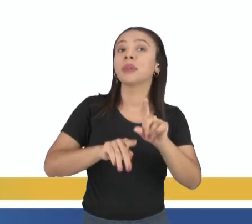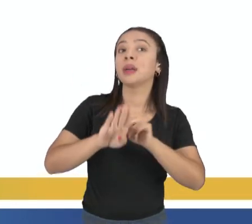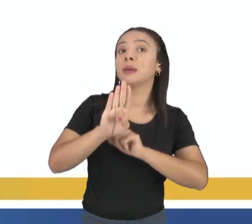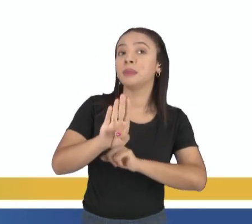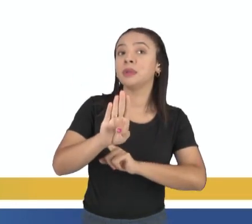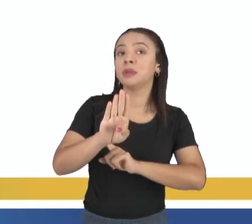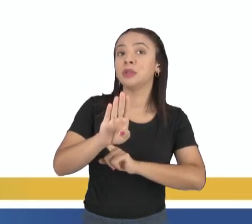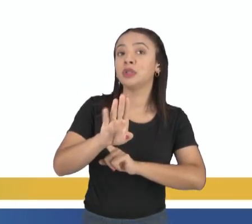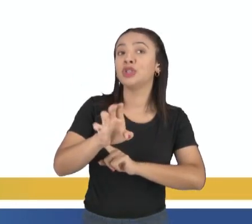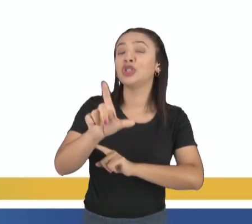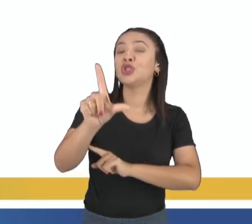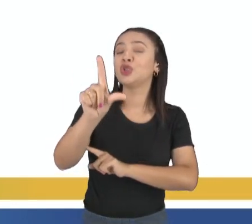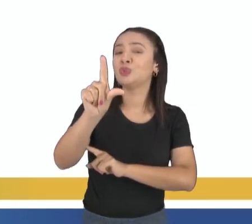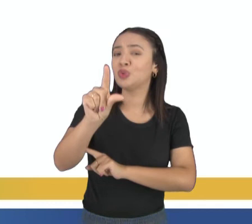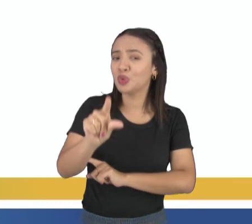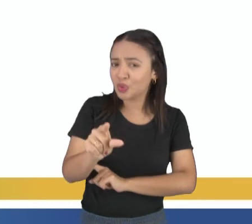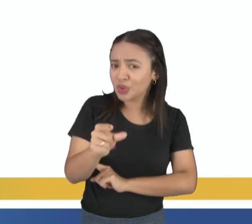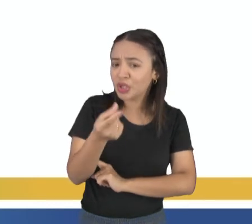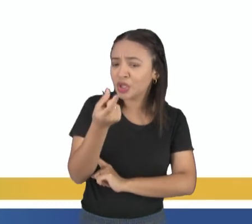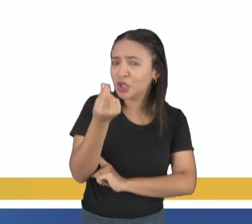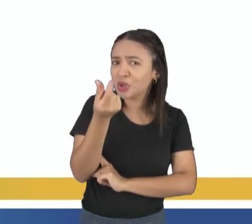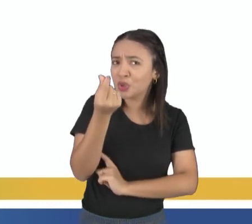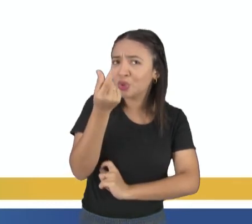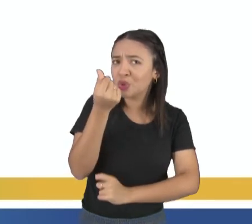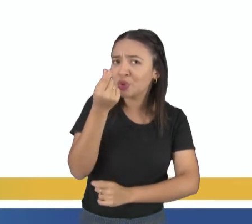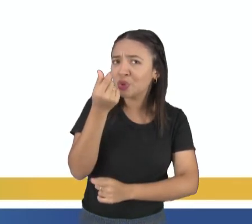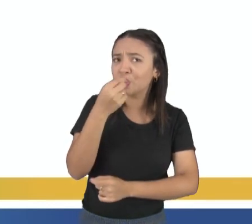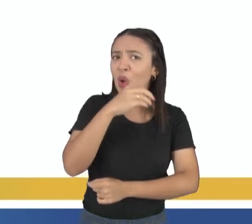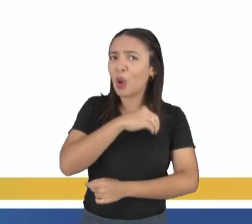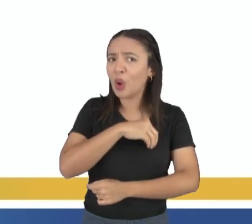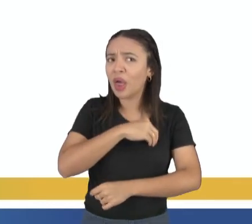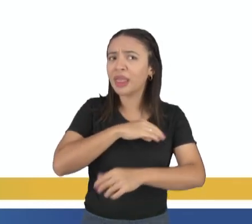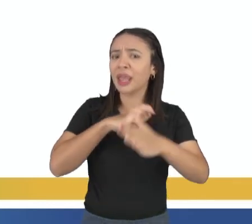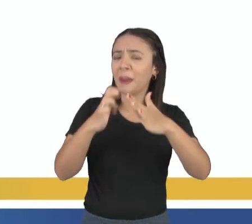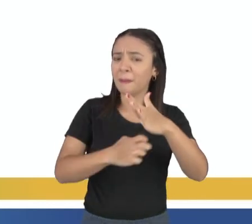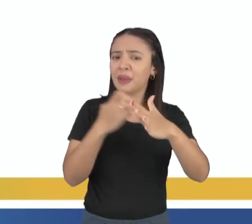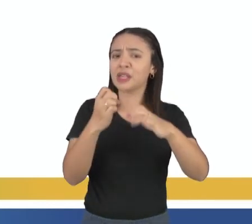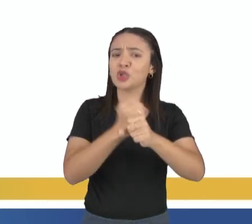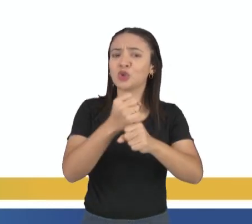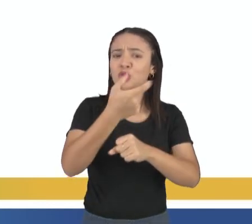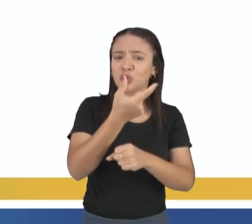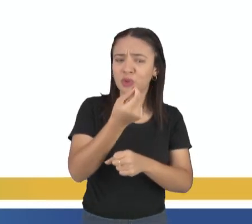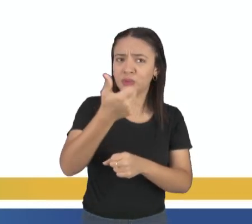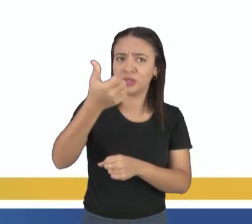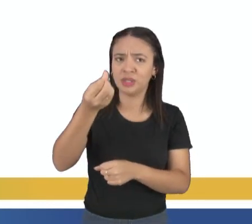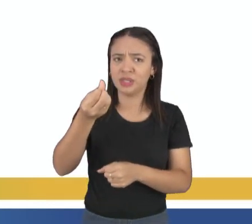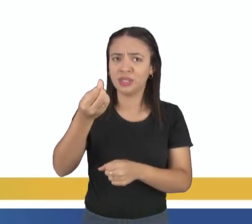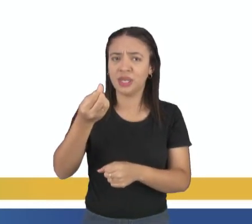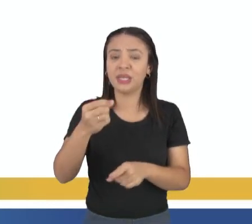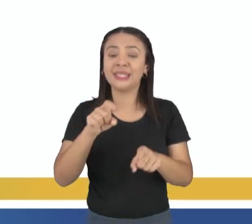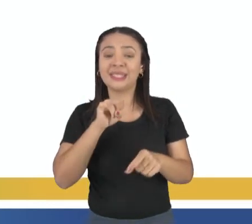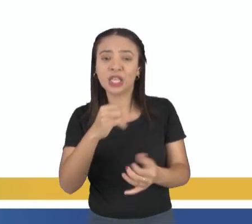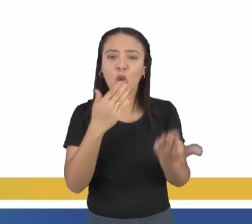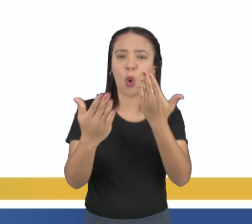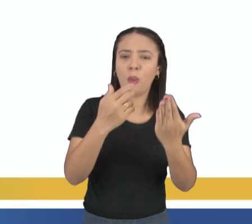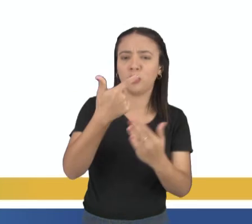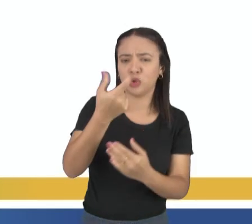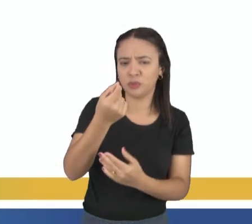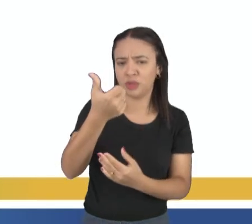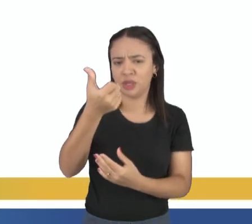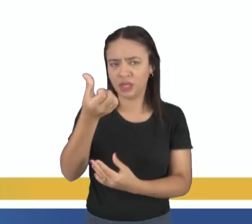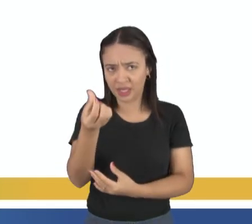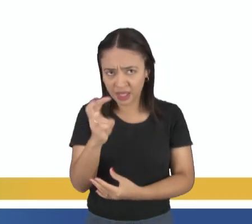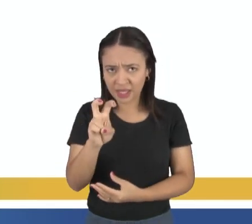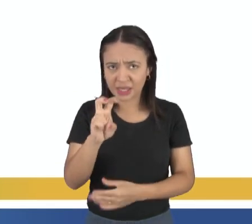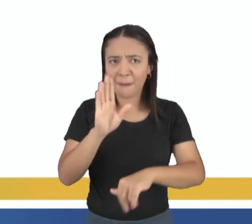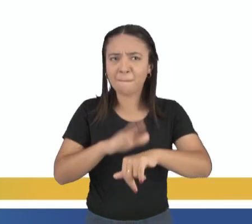letra B fala o seguinte: a redução no faturamento da empresa de 2016 em relação a 2015 foi superior a 6